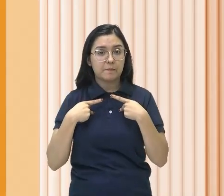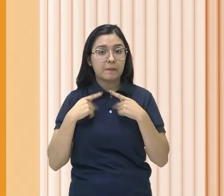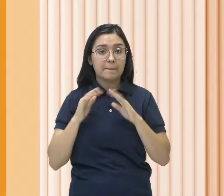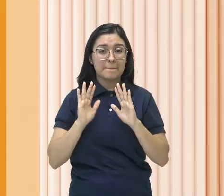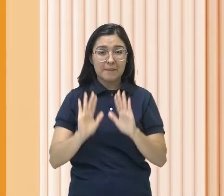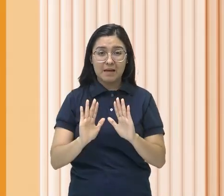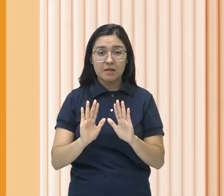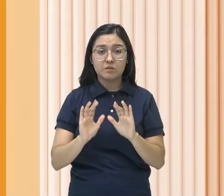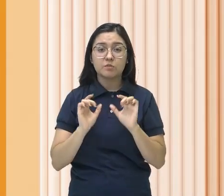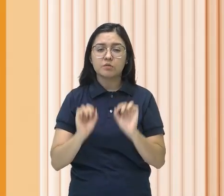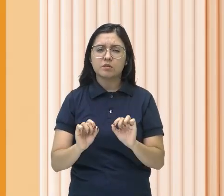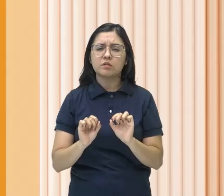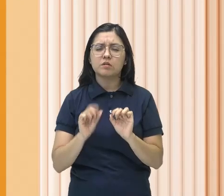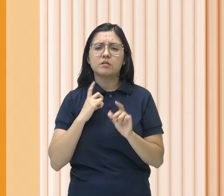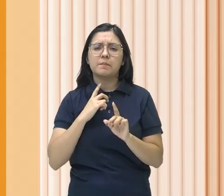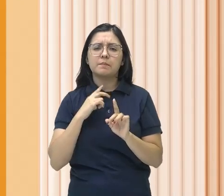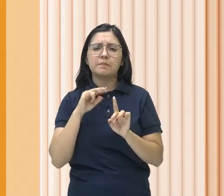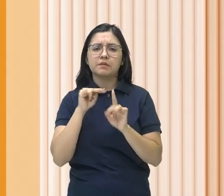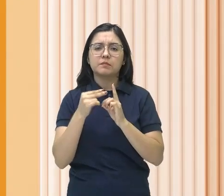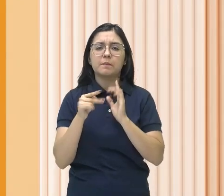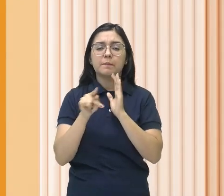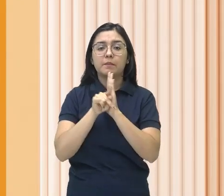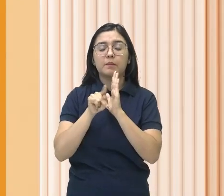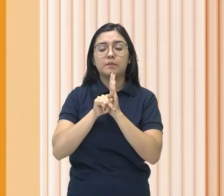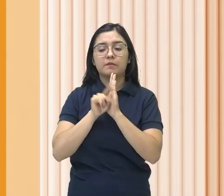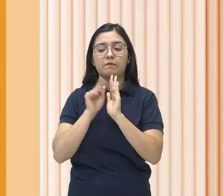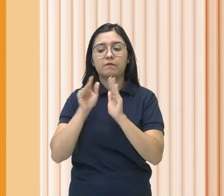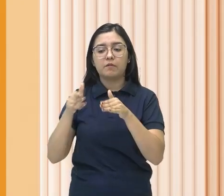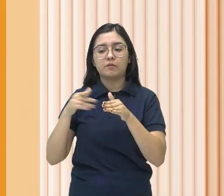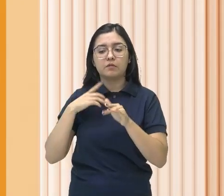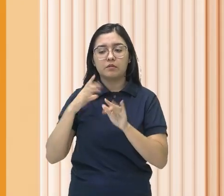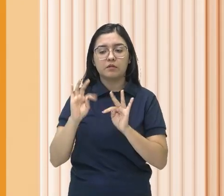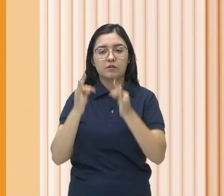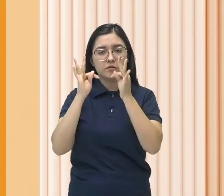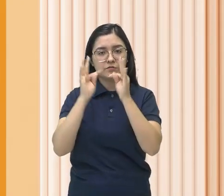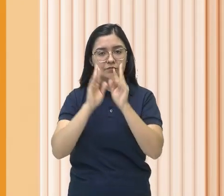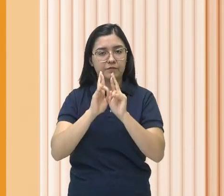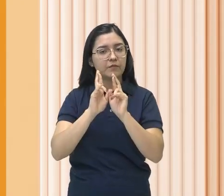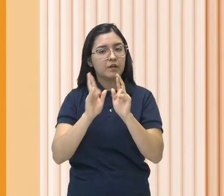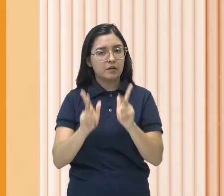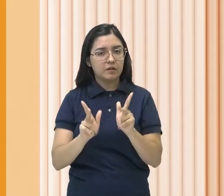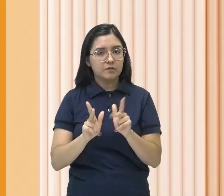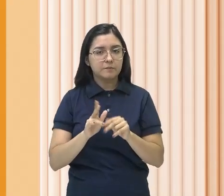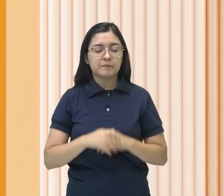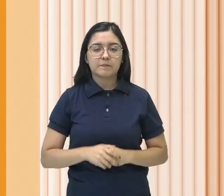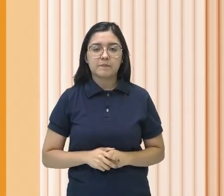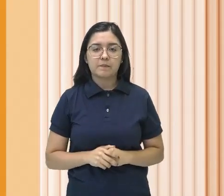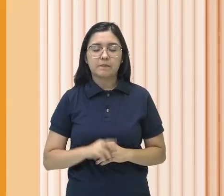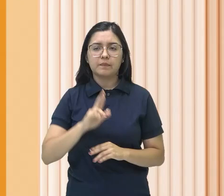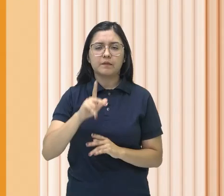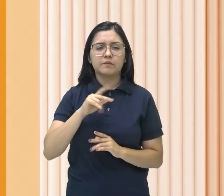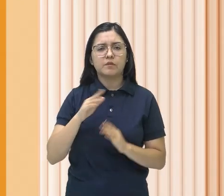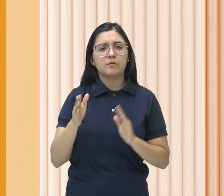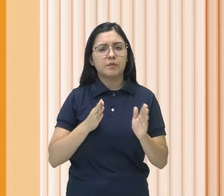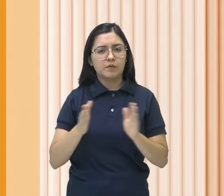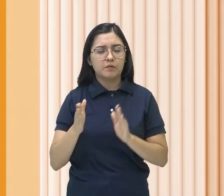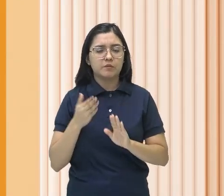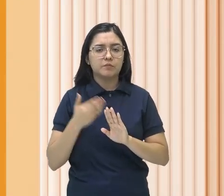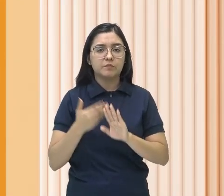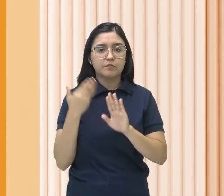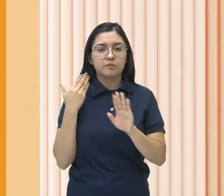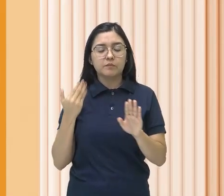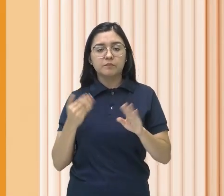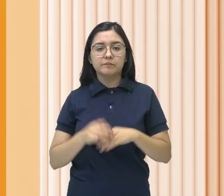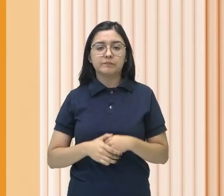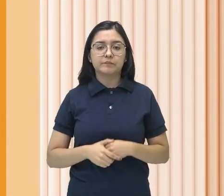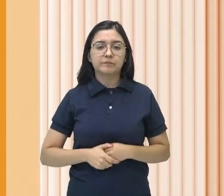esse olhar para a tecnologia, ele é diferente. Né? E não só no tempo.